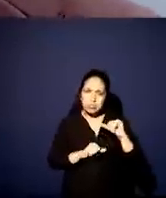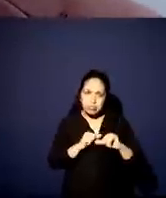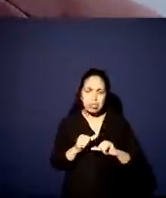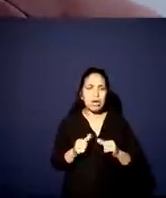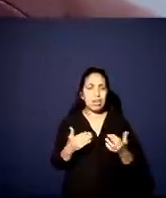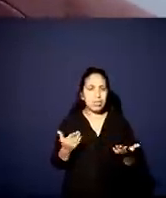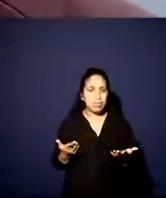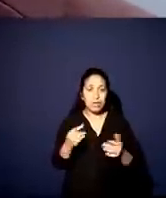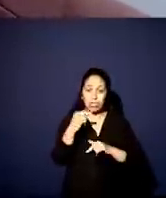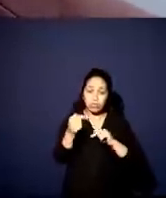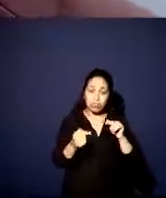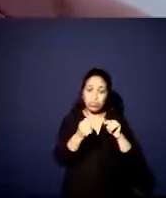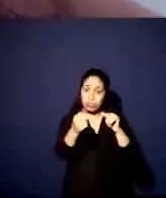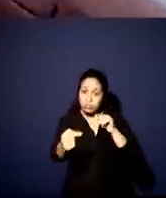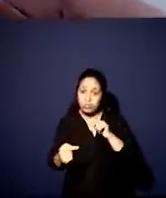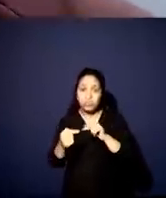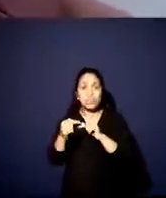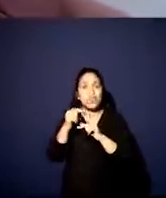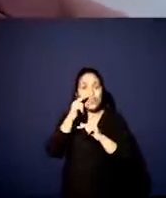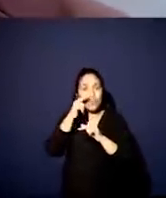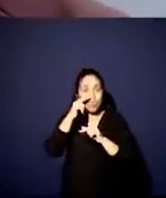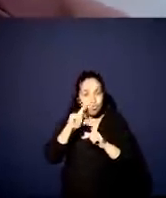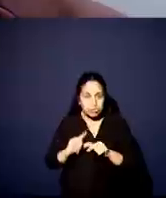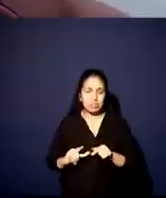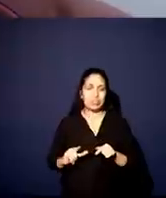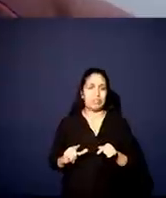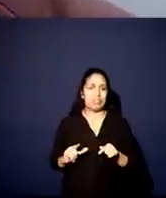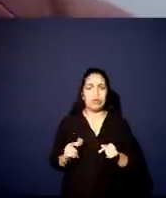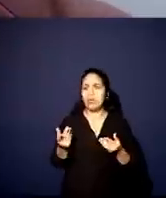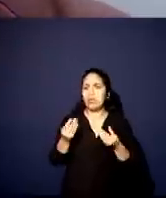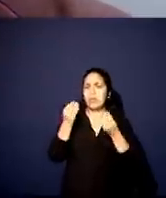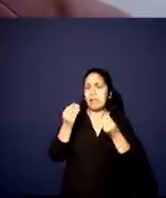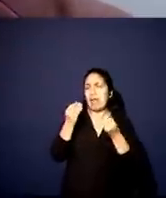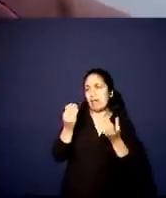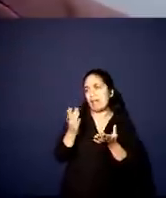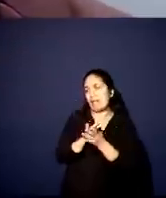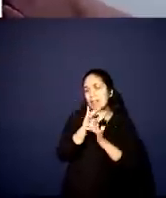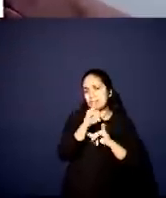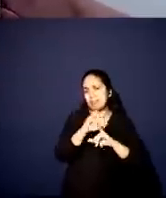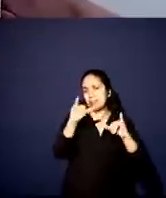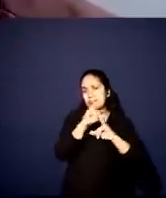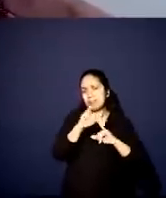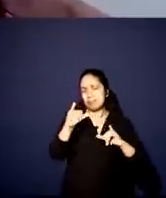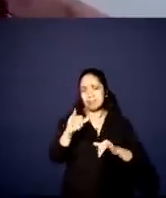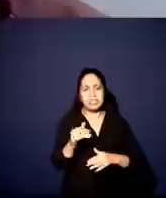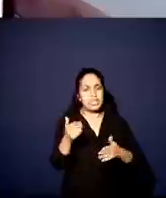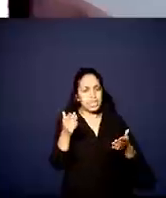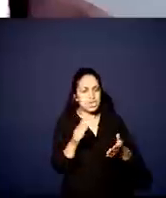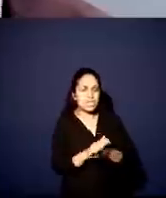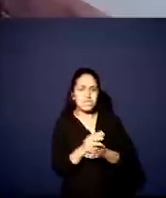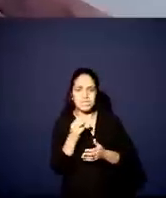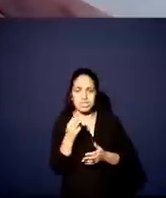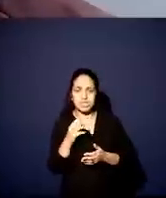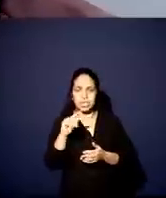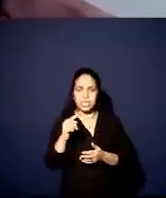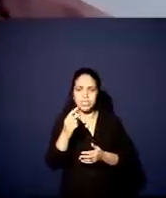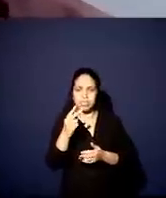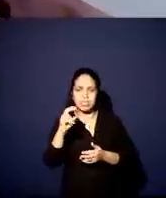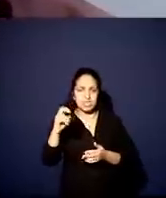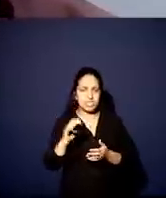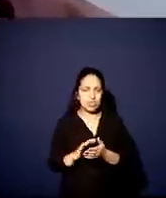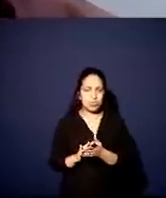atinja objetivos alcançáveis. O que que adianta eu dizer que a inflação que eu vou buscar esse ano é 3,25 e vou fazer 6?